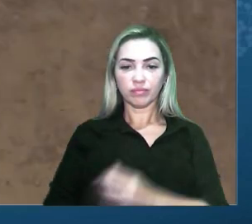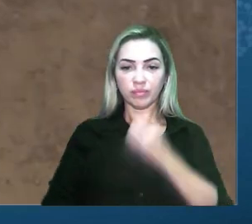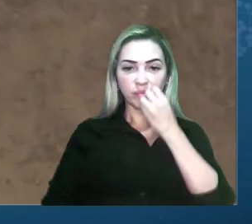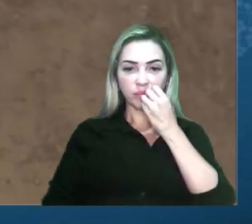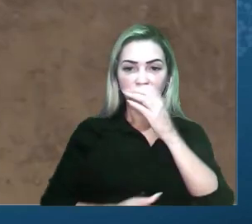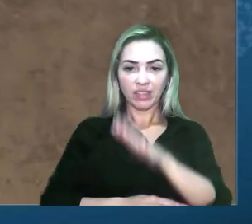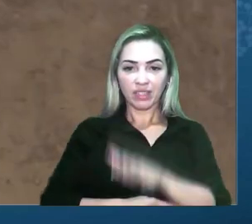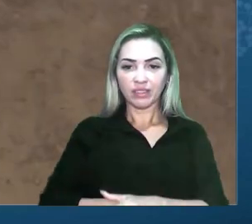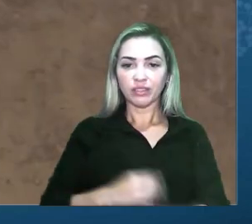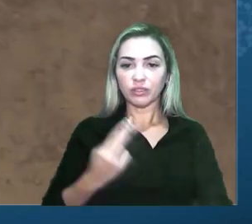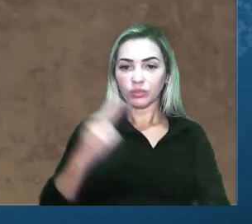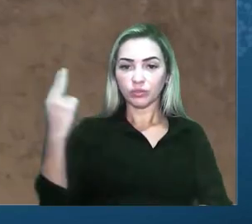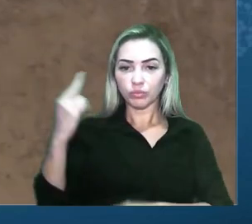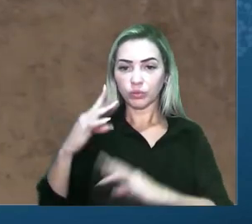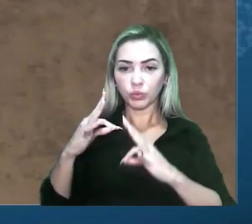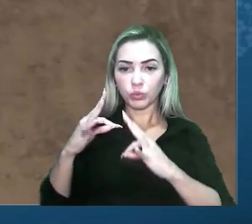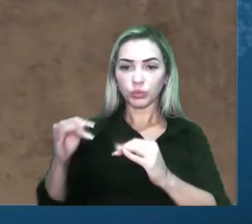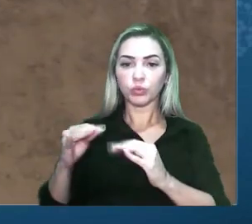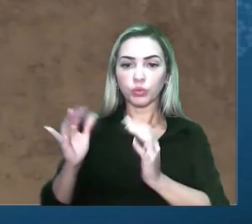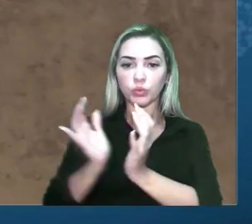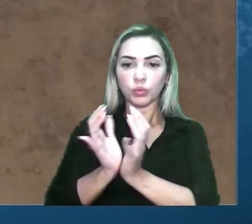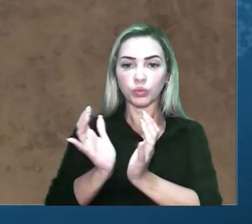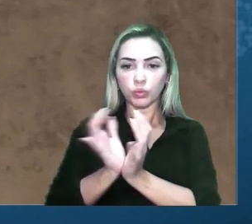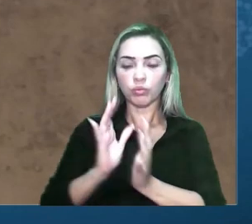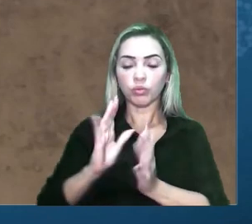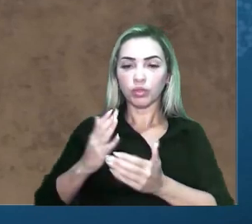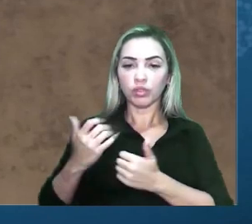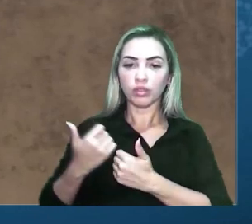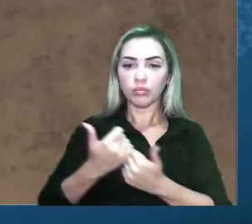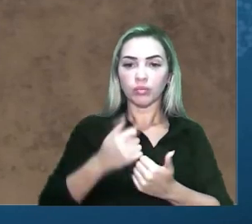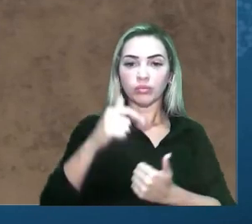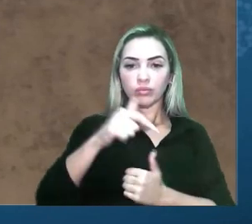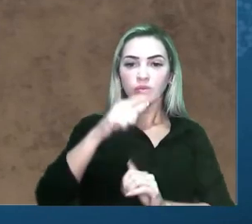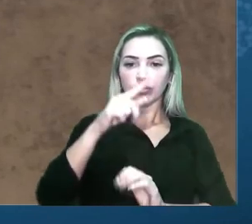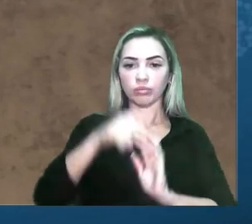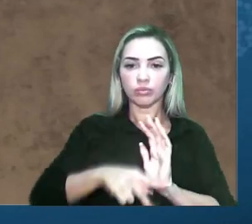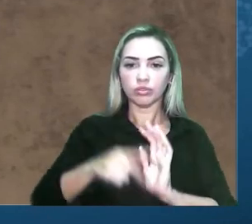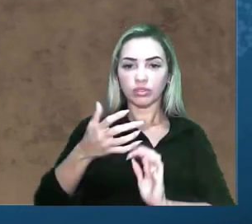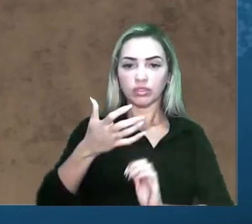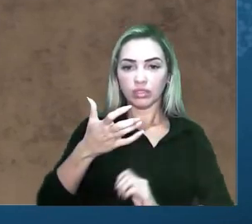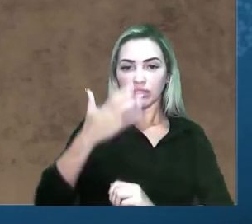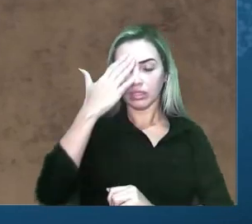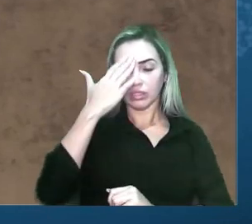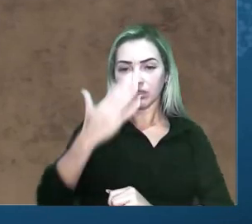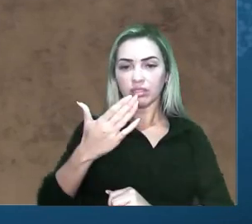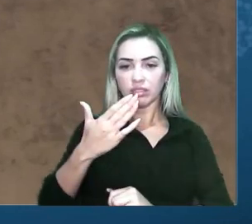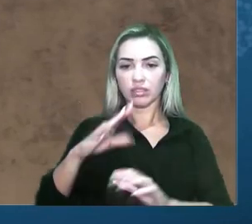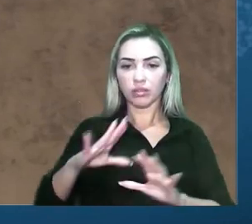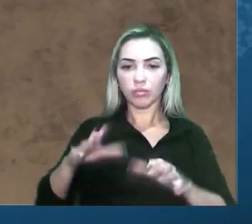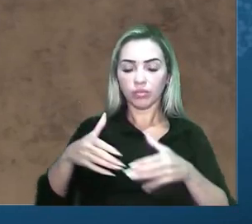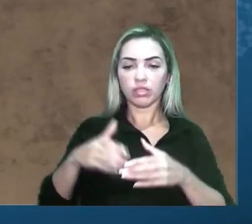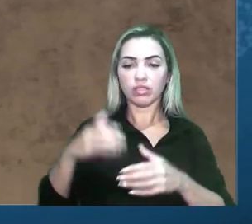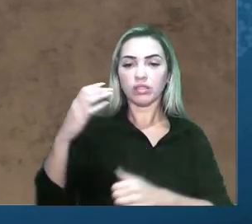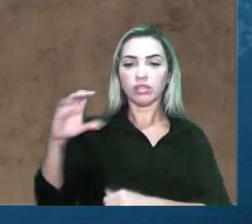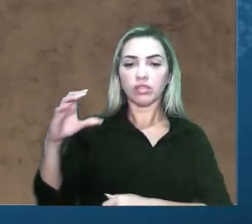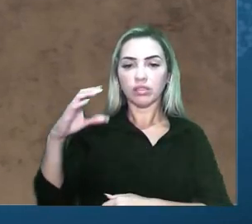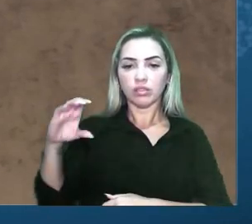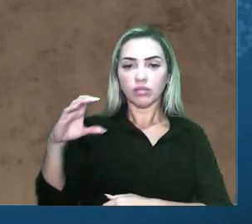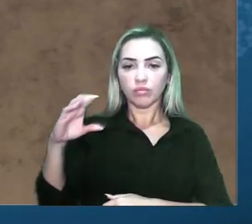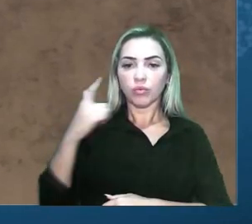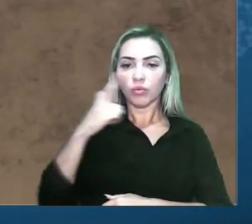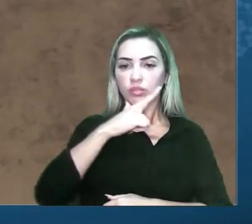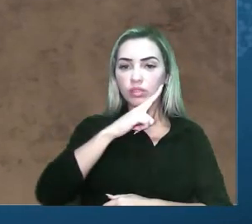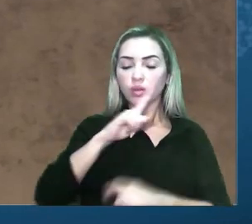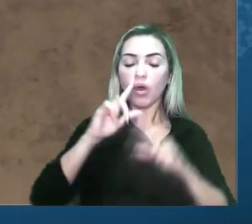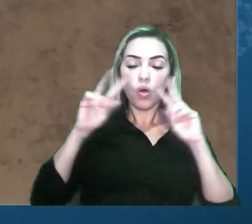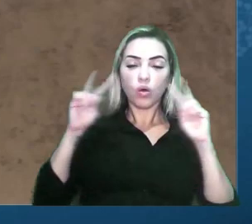Em nome de todo o pessoal que colabora nesse projeto, eu quero agradecer e a comissão científica por ter reconhecido